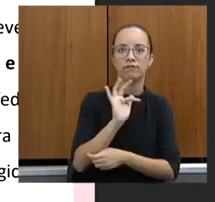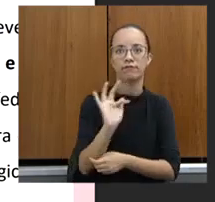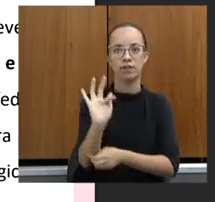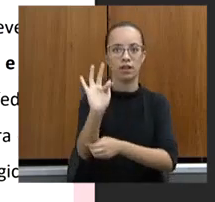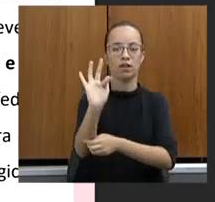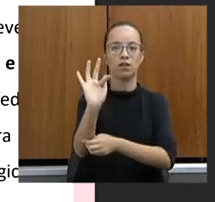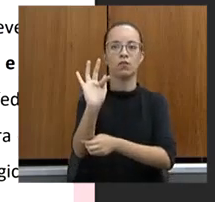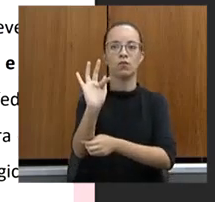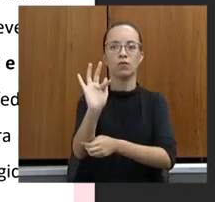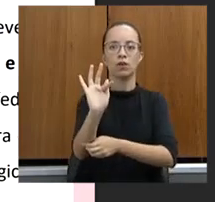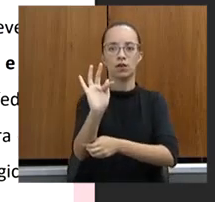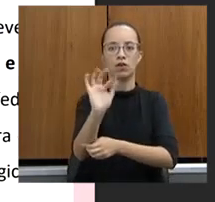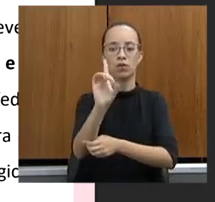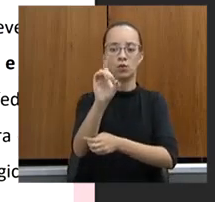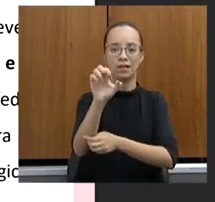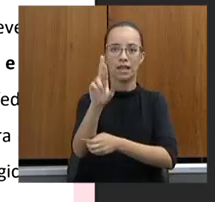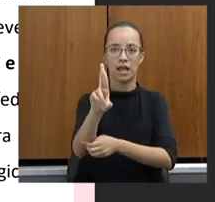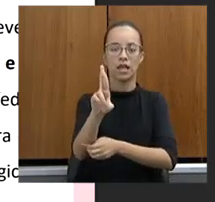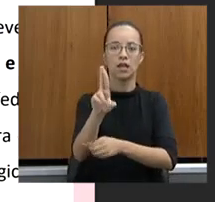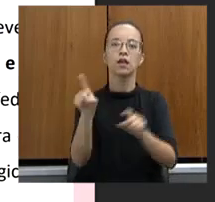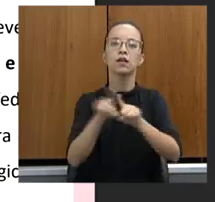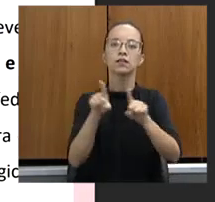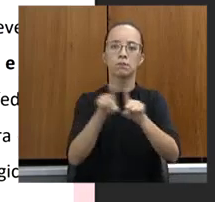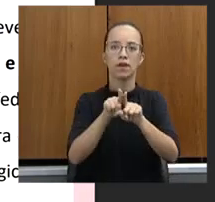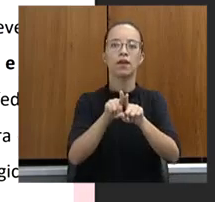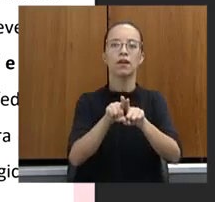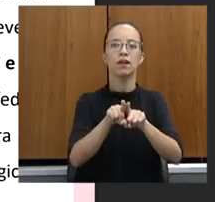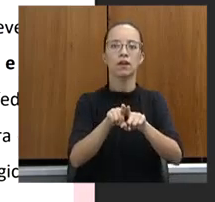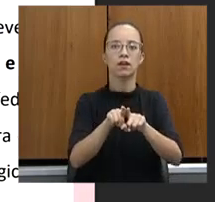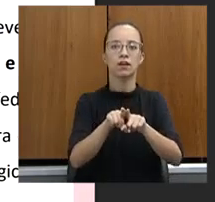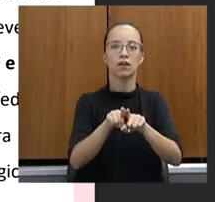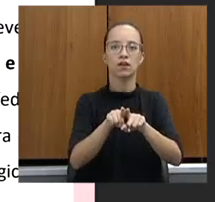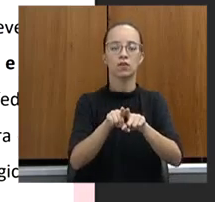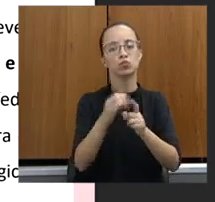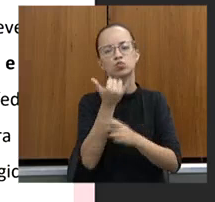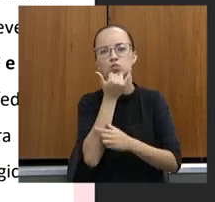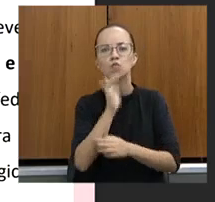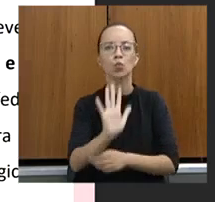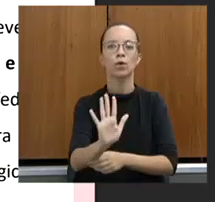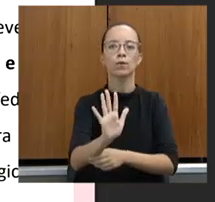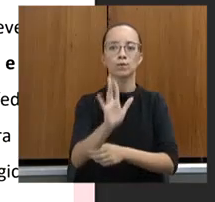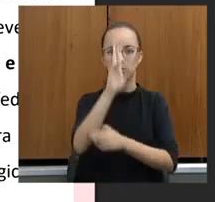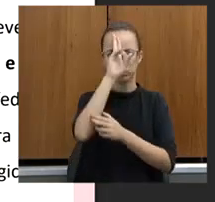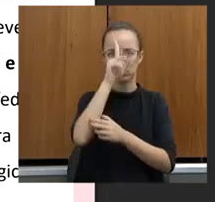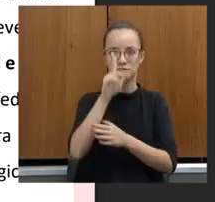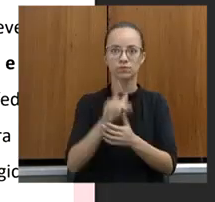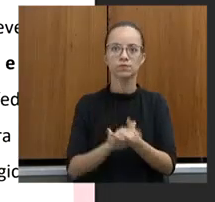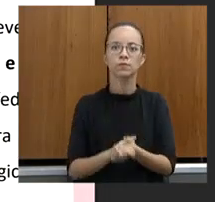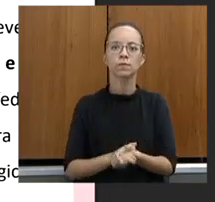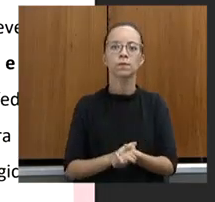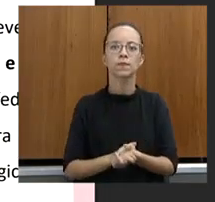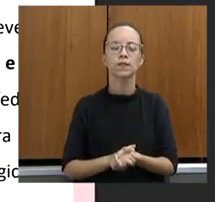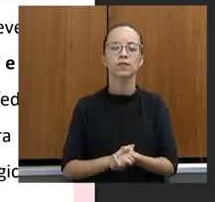com o dear e com o ministério Eh desculpa com a